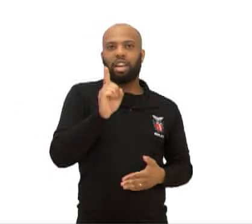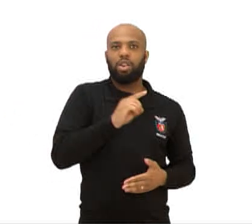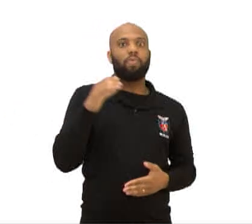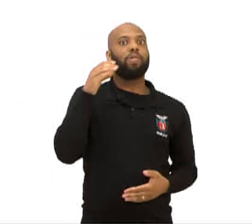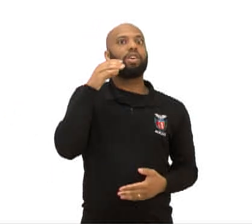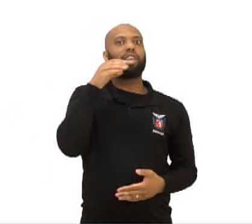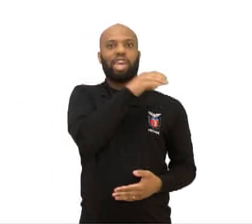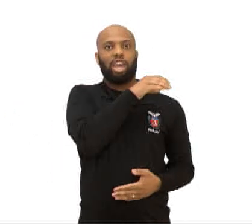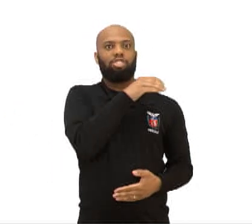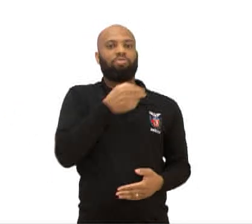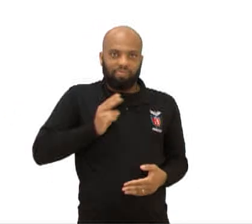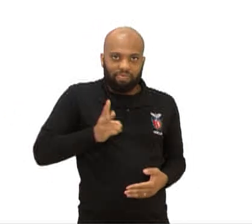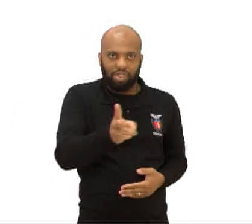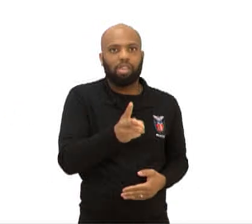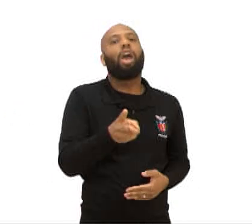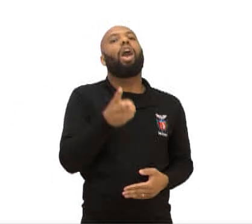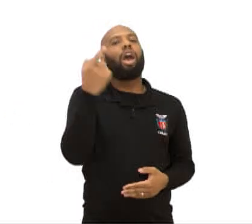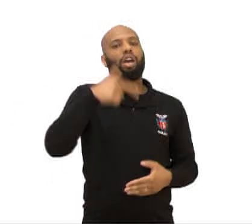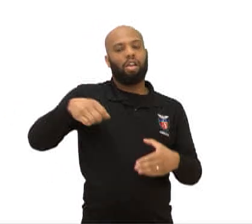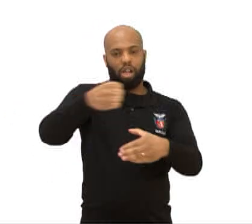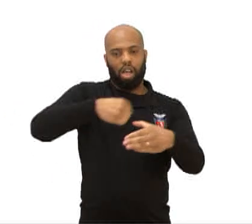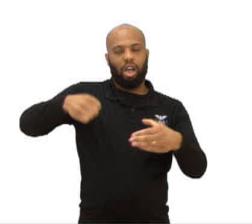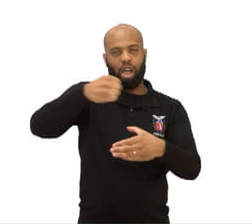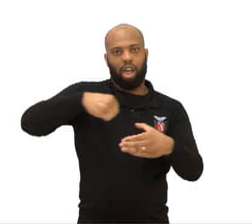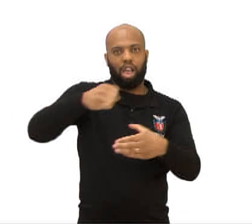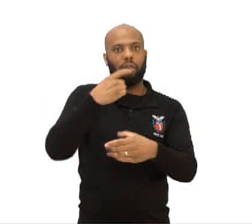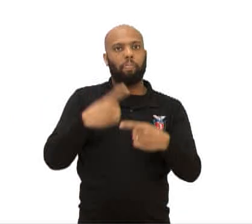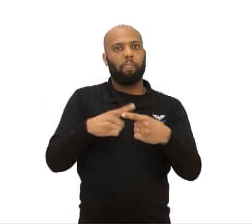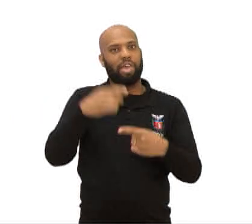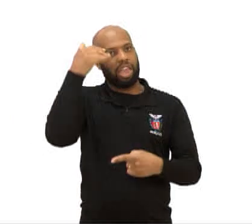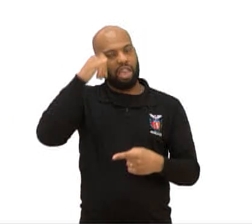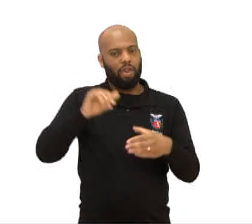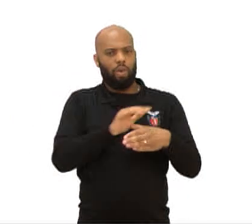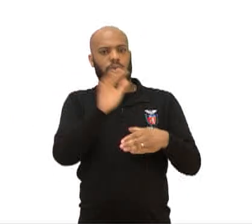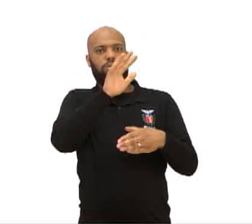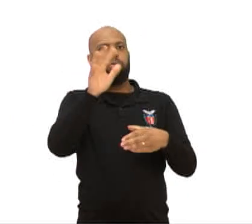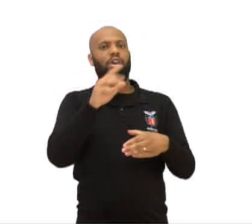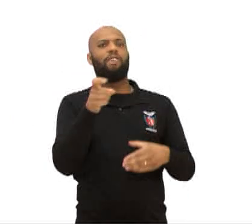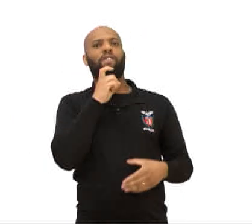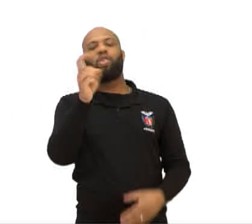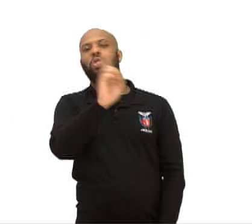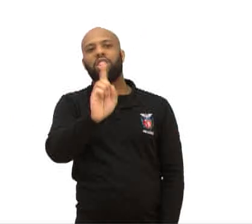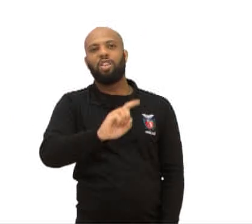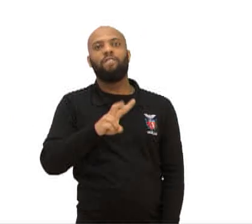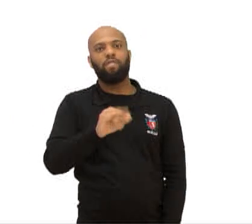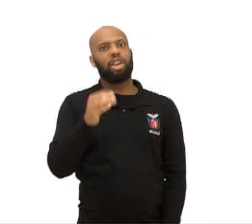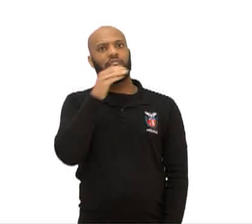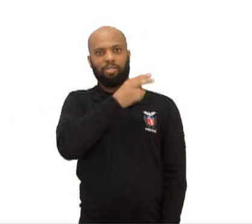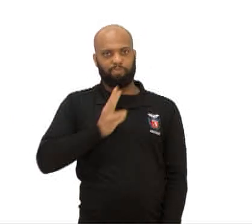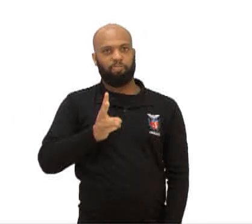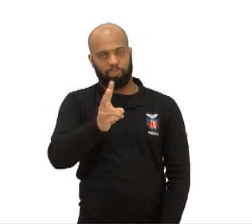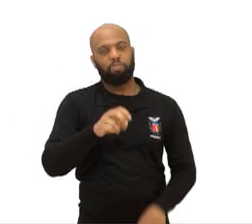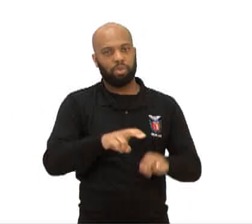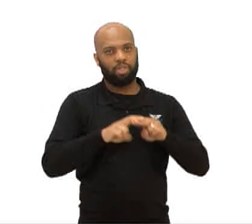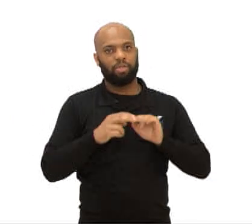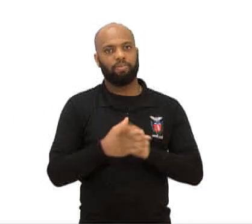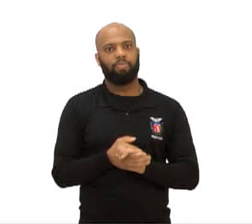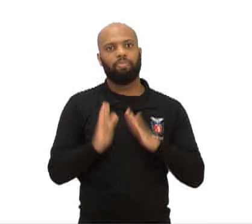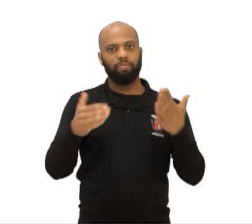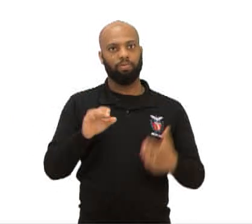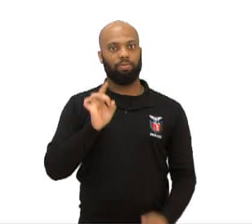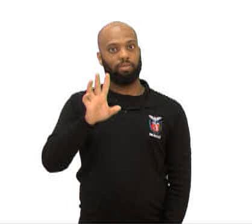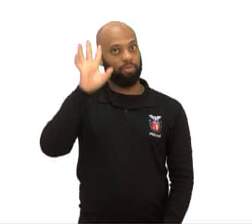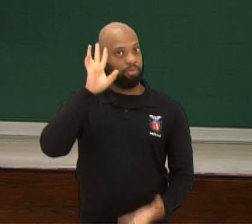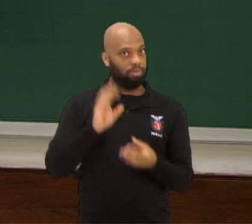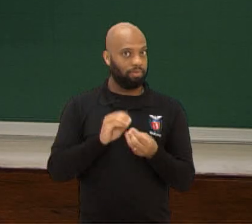a receita tradicional, né? Evitando que esse vapor saia e que esfrie rapidamente ali também, certo? Então, só